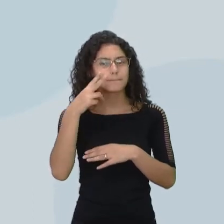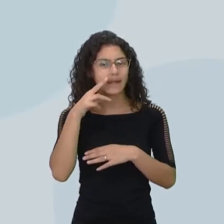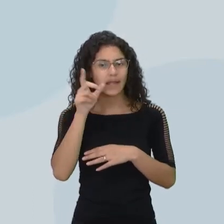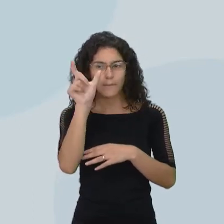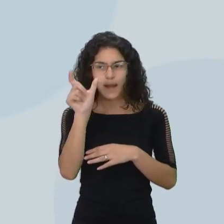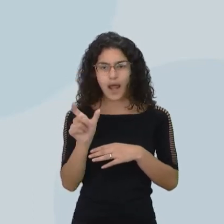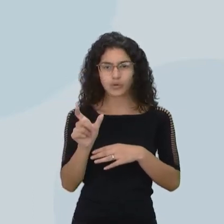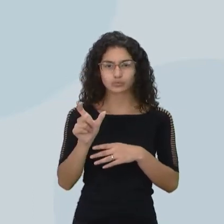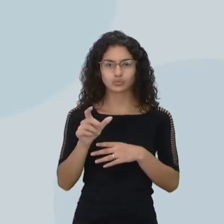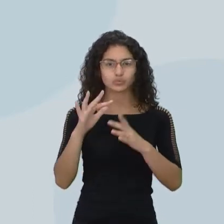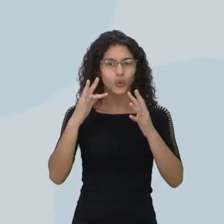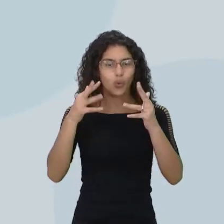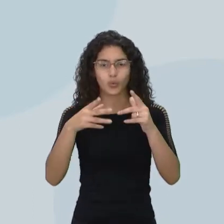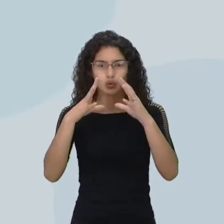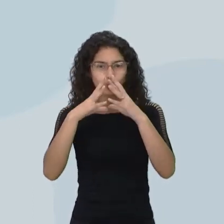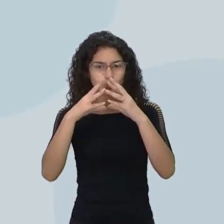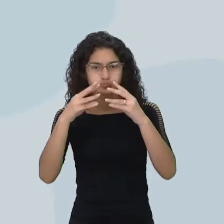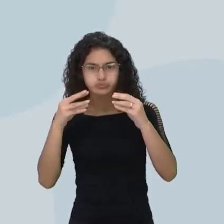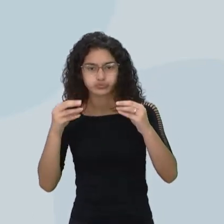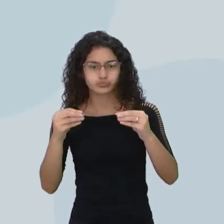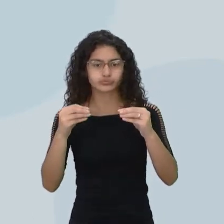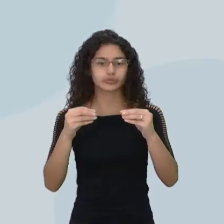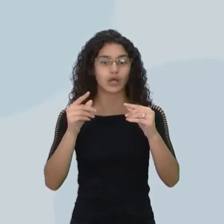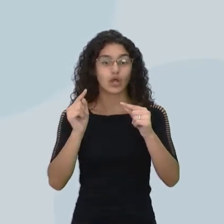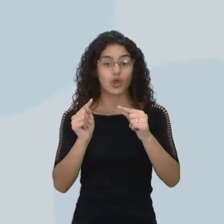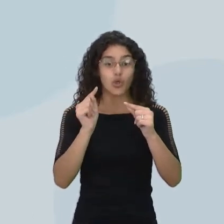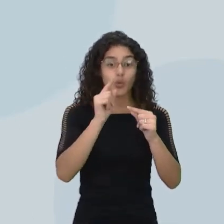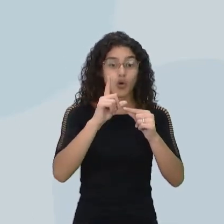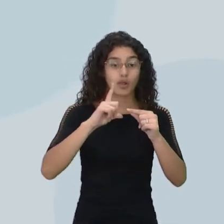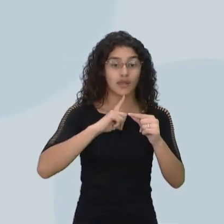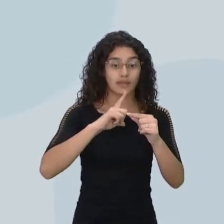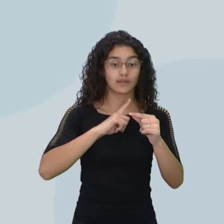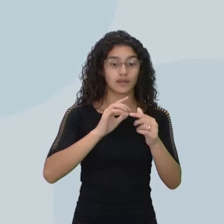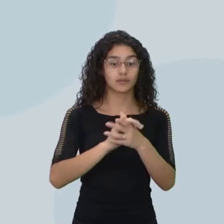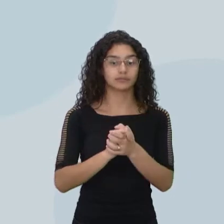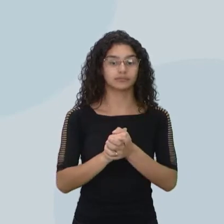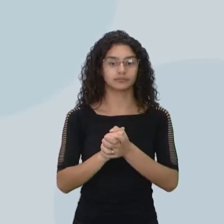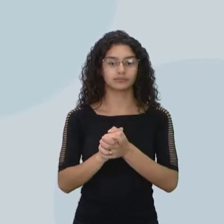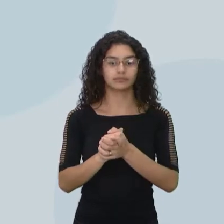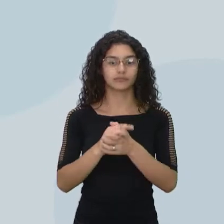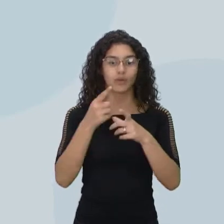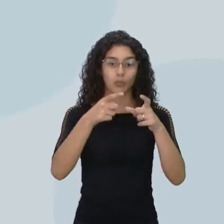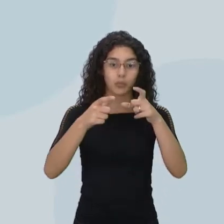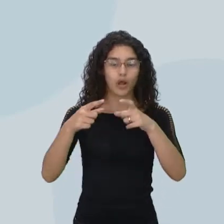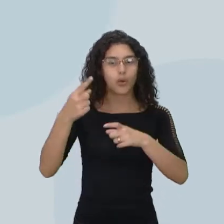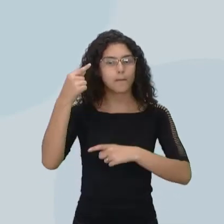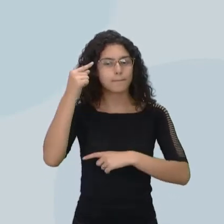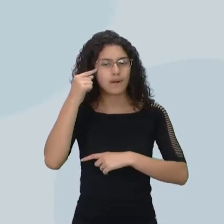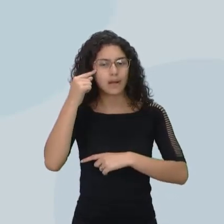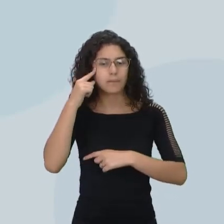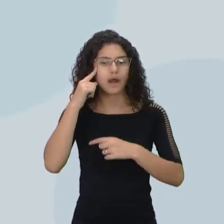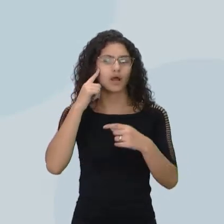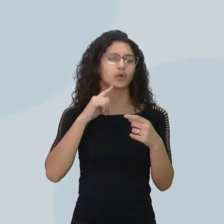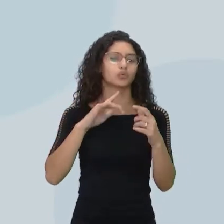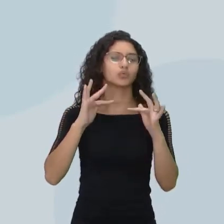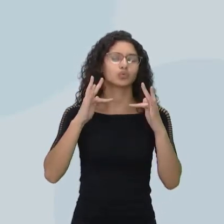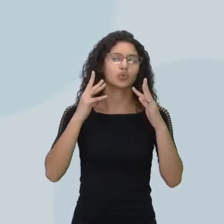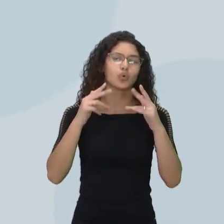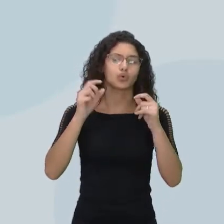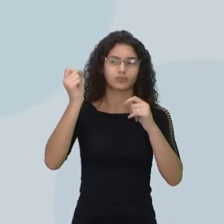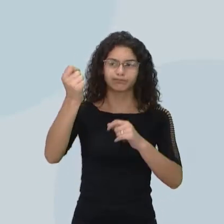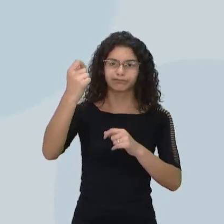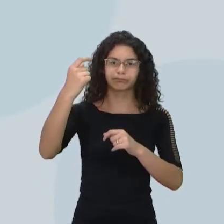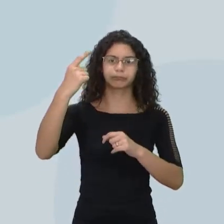toda na penumbra, enquanto que o globo e o cérebro, o lugar do pensamento, a cabeça do Arquimedes estão bem